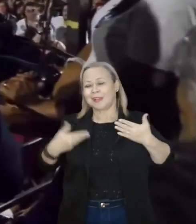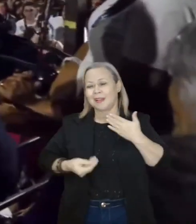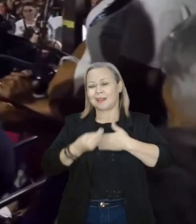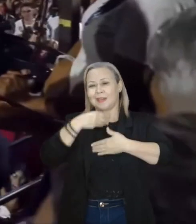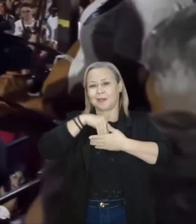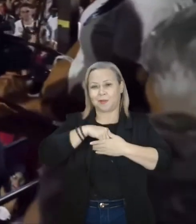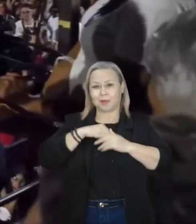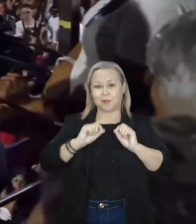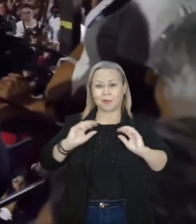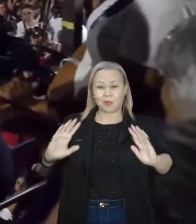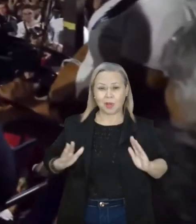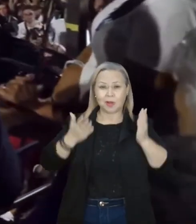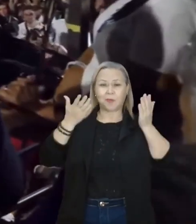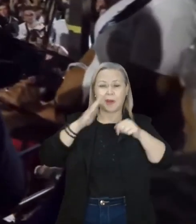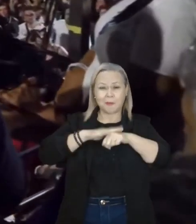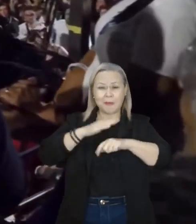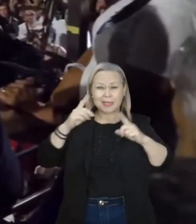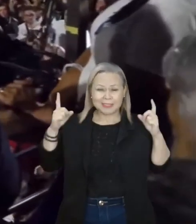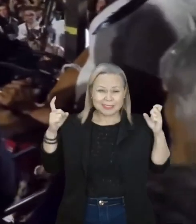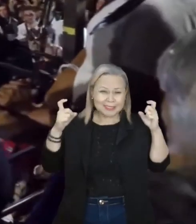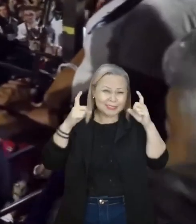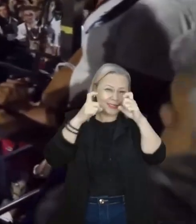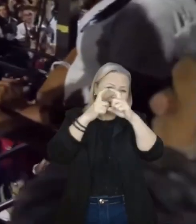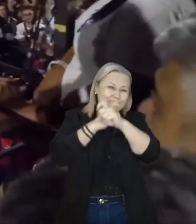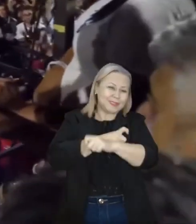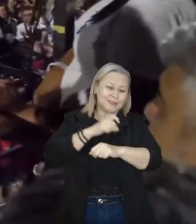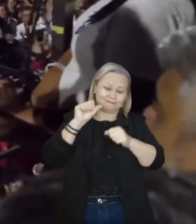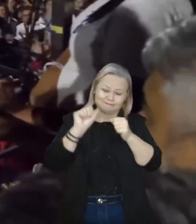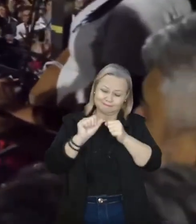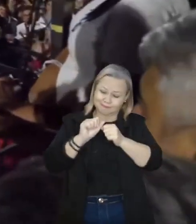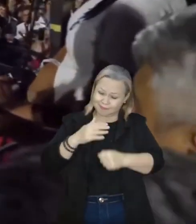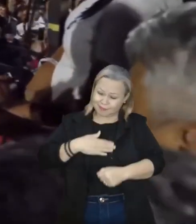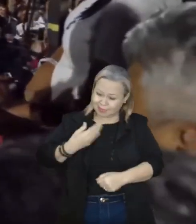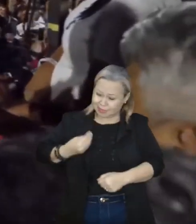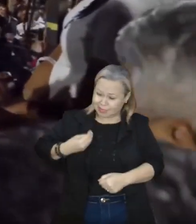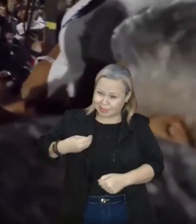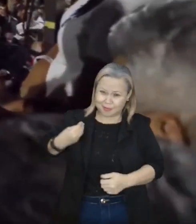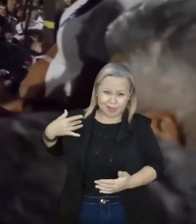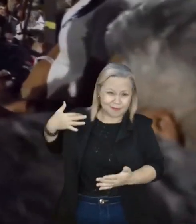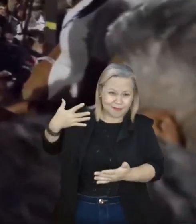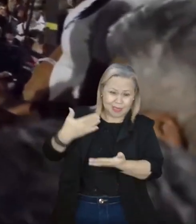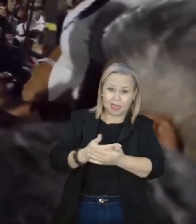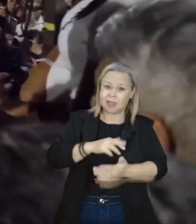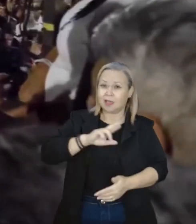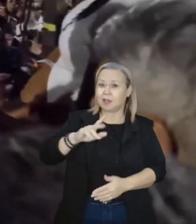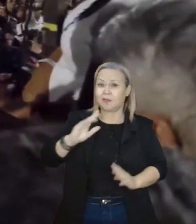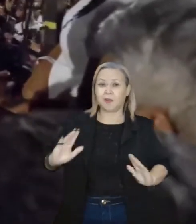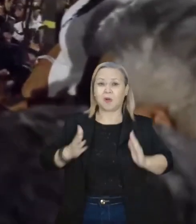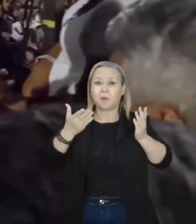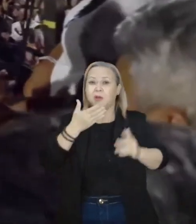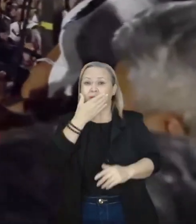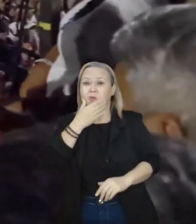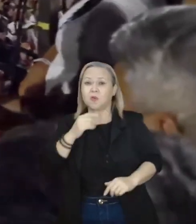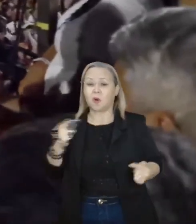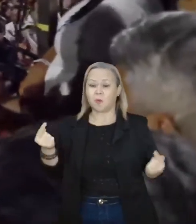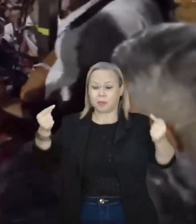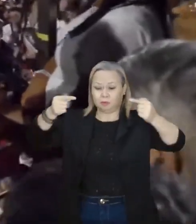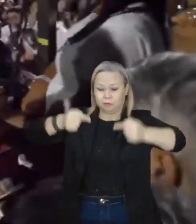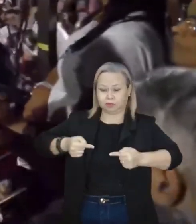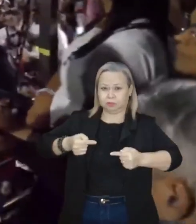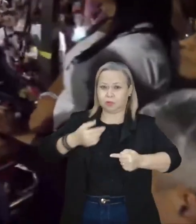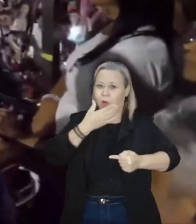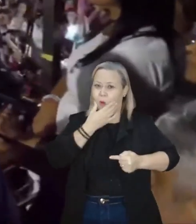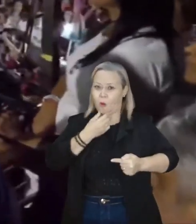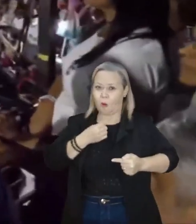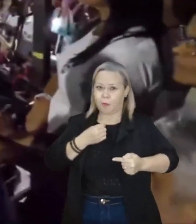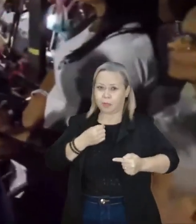foi a campanha mais difícil que eu fiz na minha vida. Não foi uma campanha de um homem contra outro homem, de